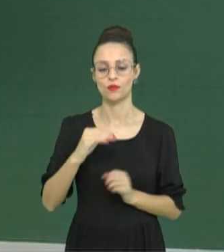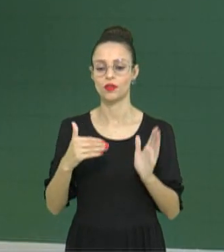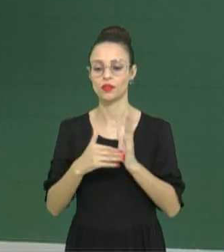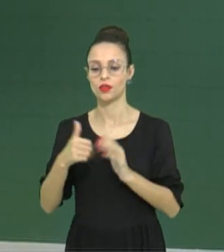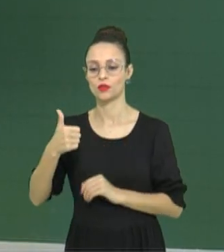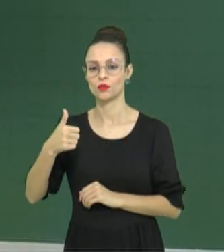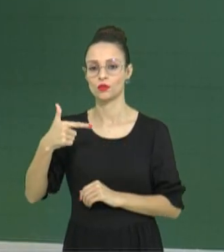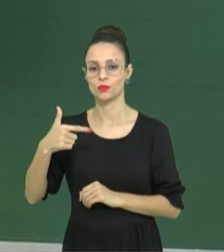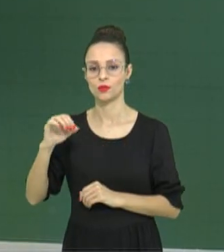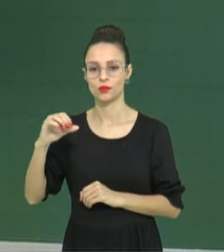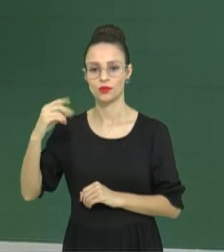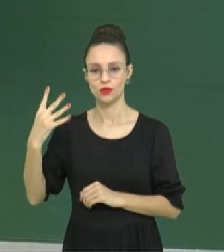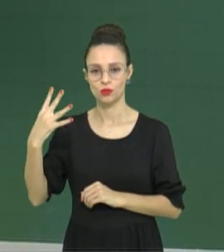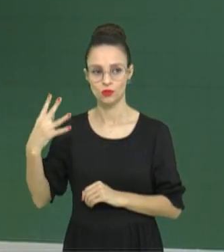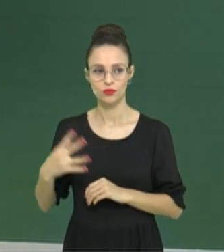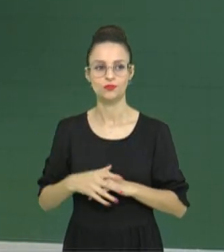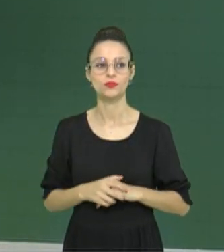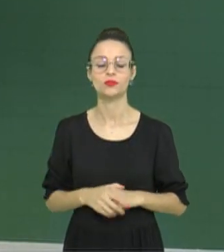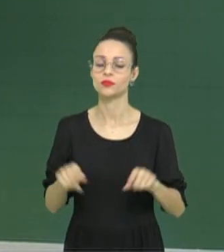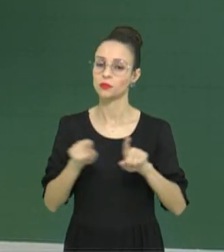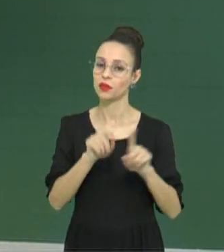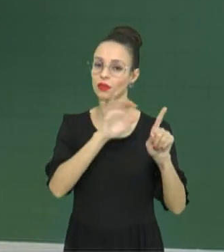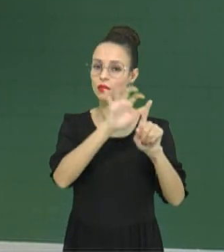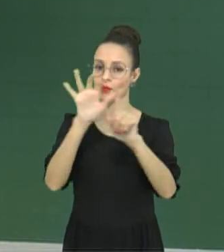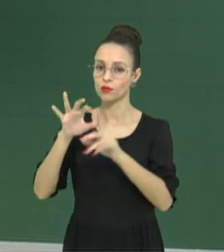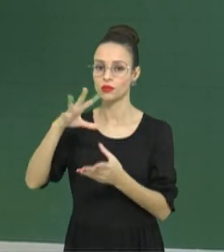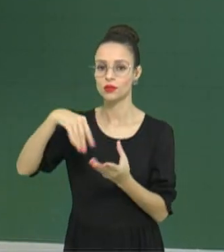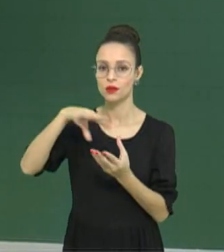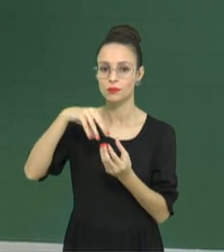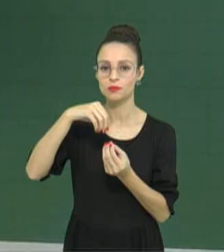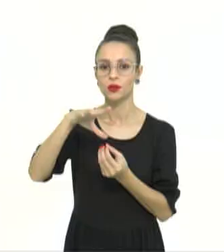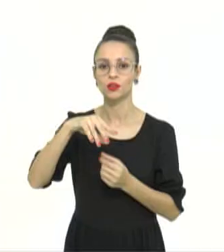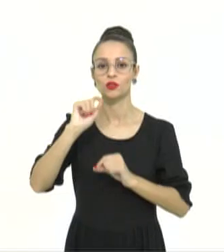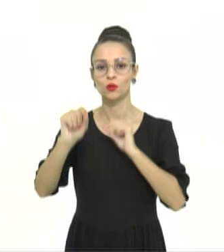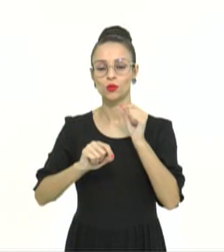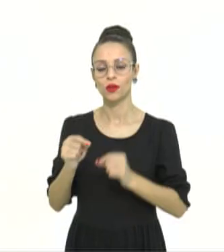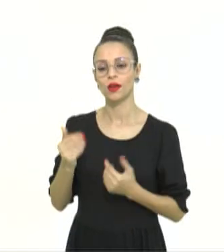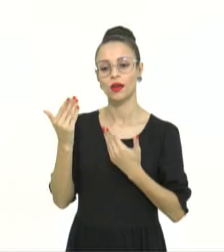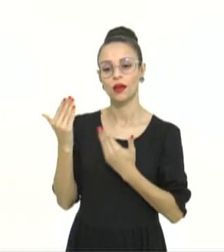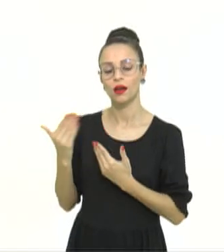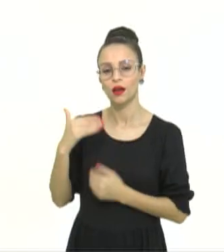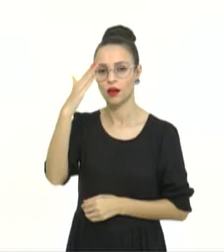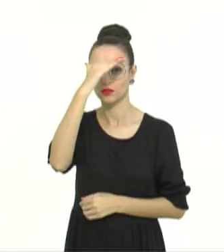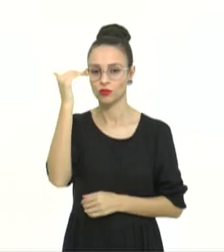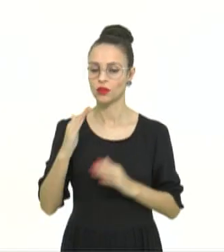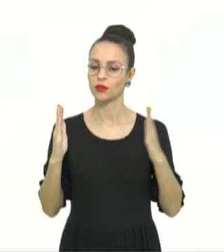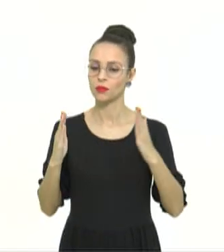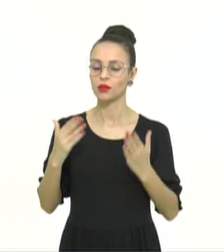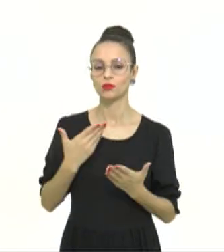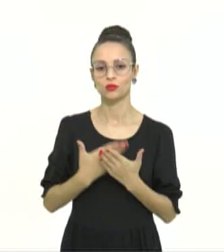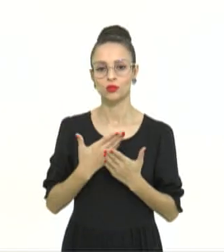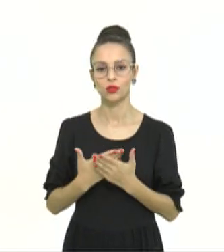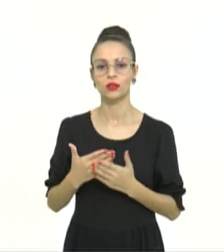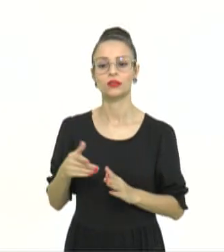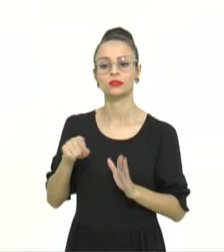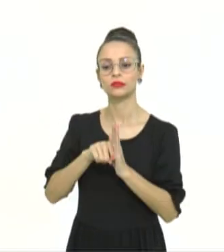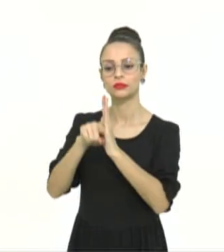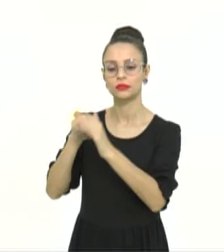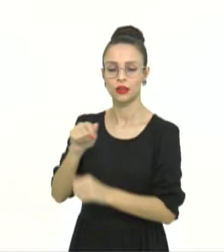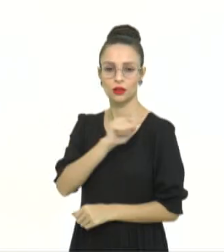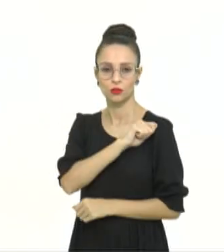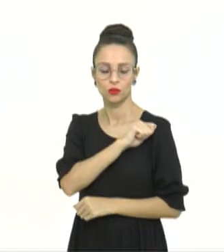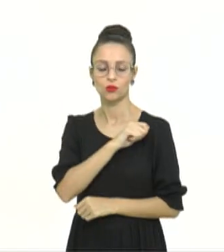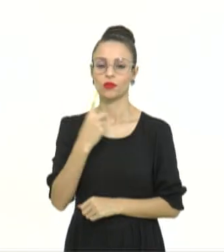Outra pesquisa fala da influência da mídia nos adolescentes que estão em período escolar. Então, um estudo com 32 alunos, com idade de